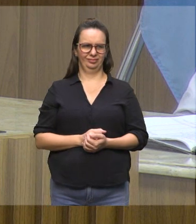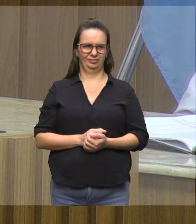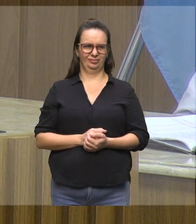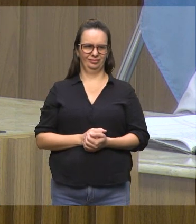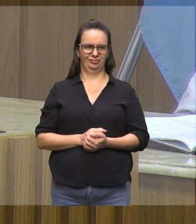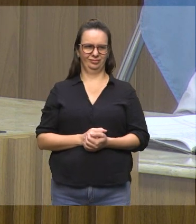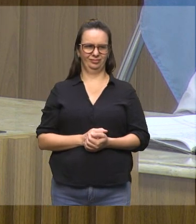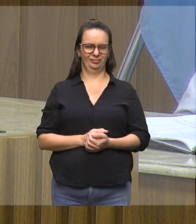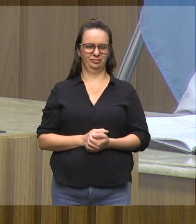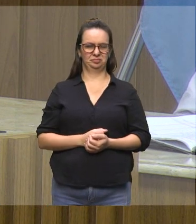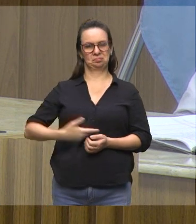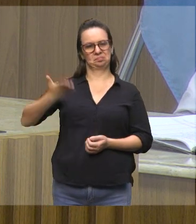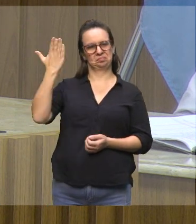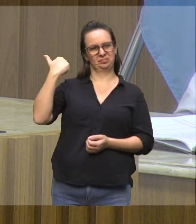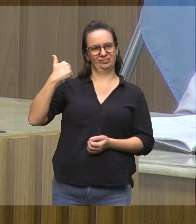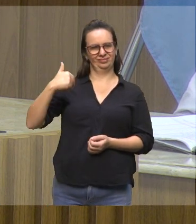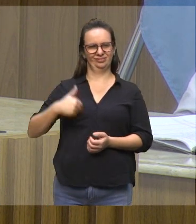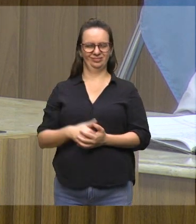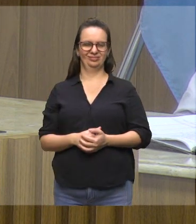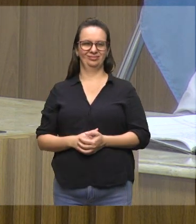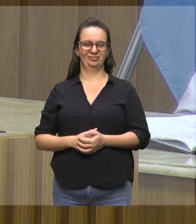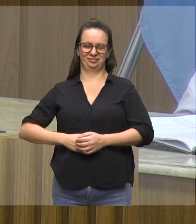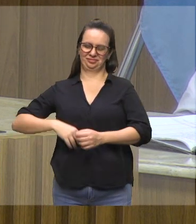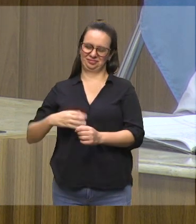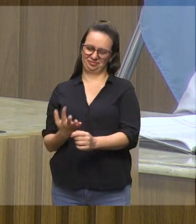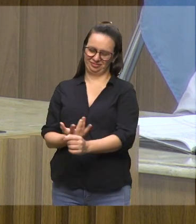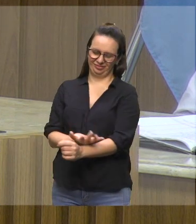foi um momento muito de emoção,